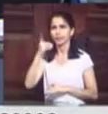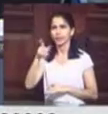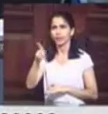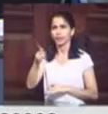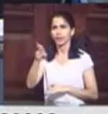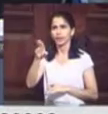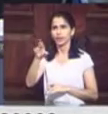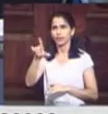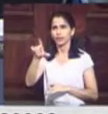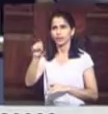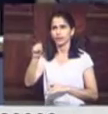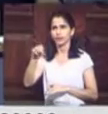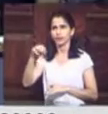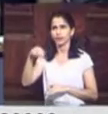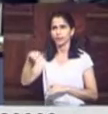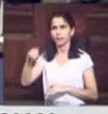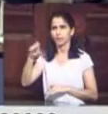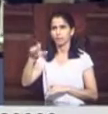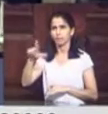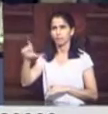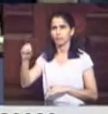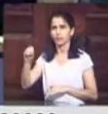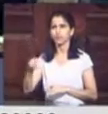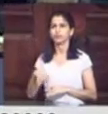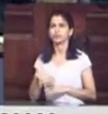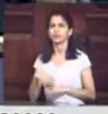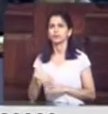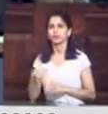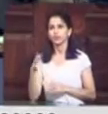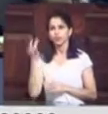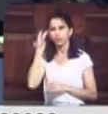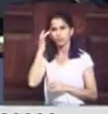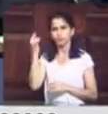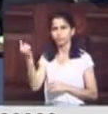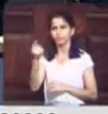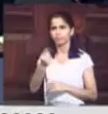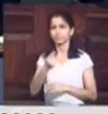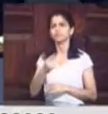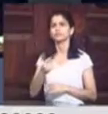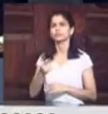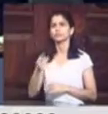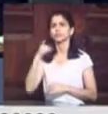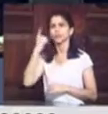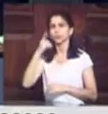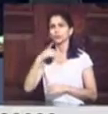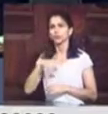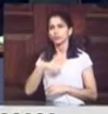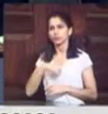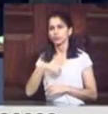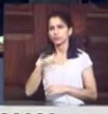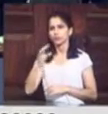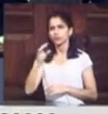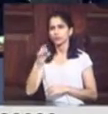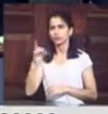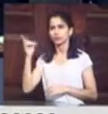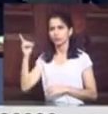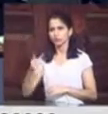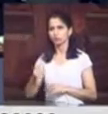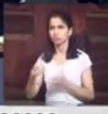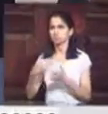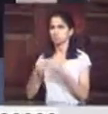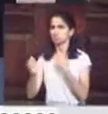Senhor presidente, com muita tranquilidade, eu acho que cada deputado tem o direito de votar como ele